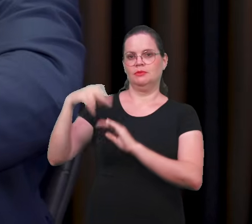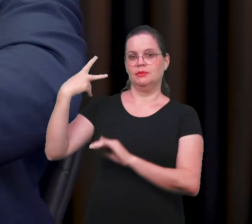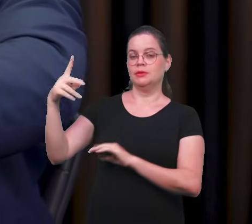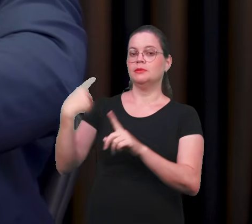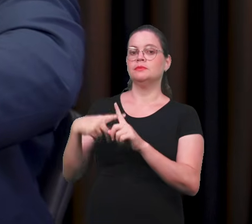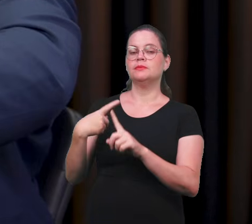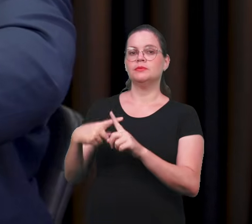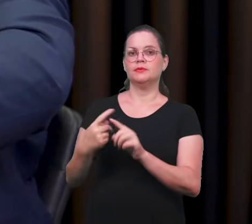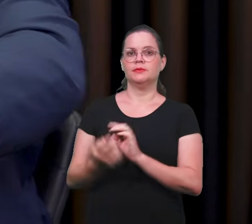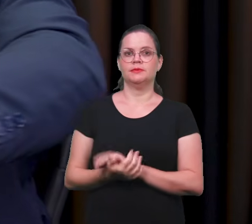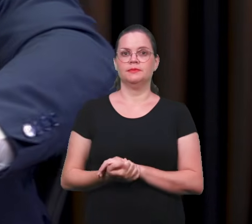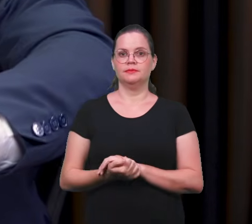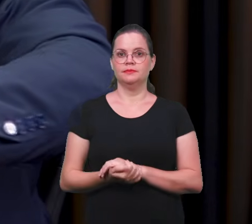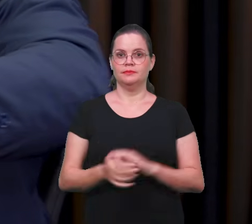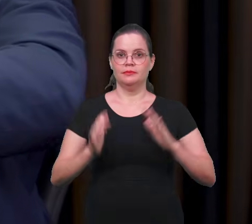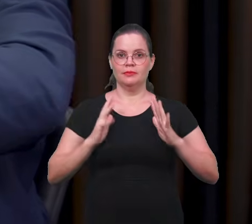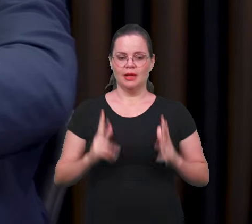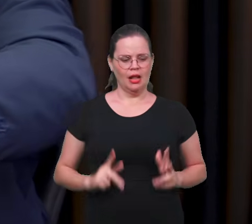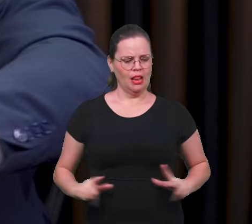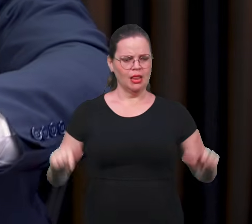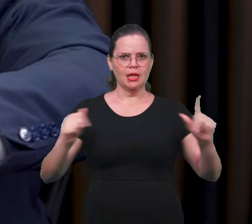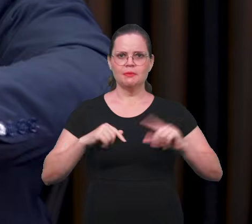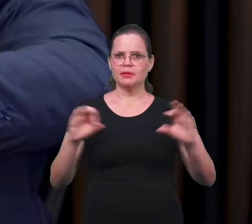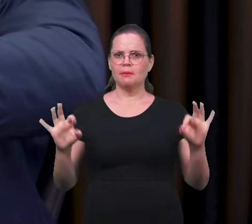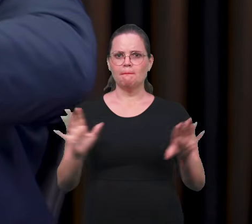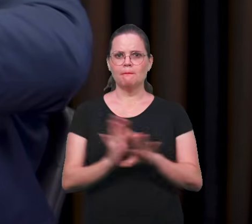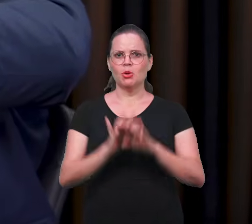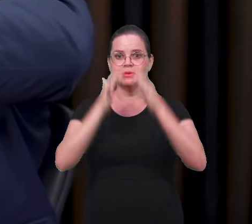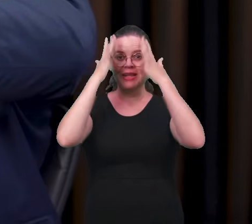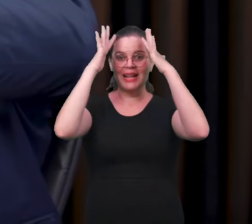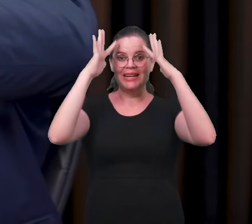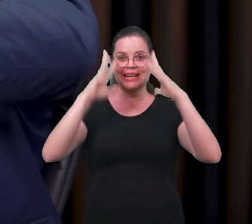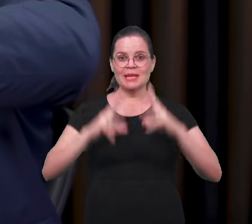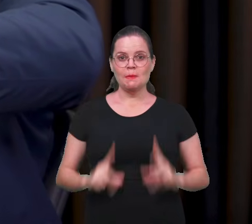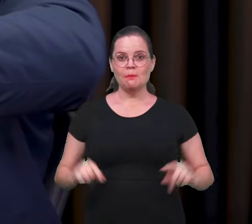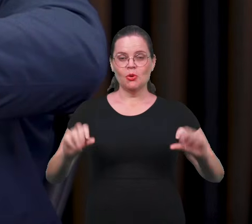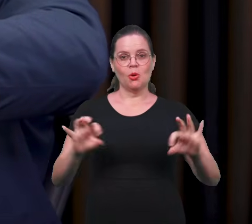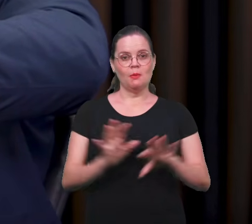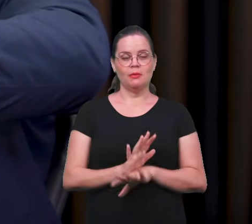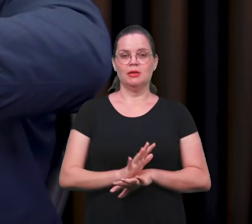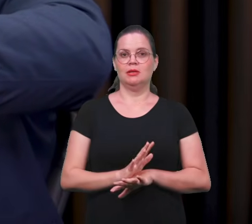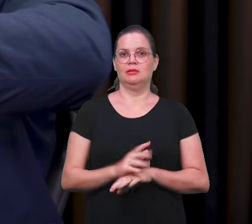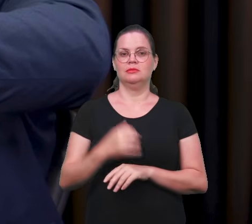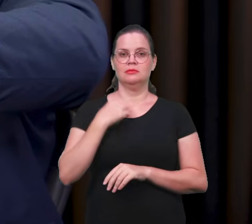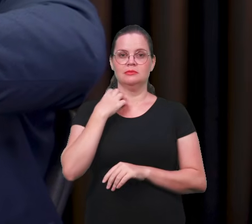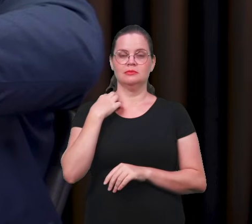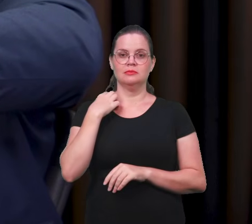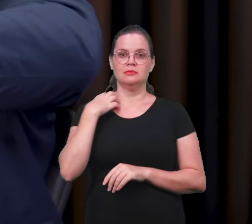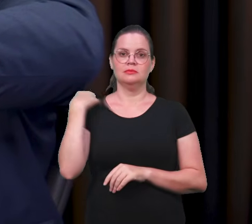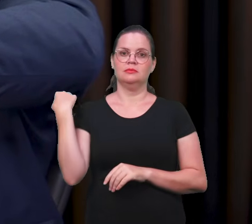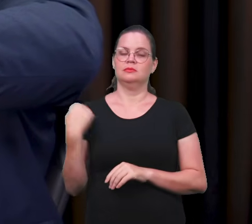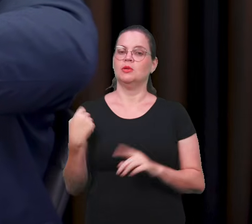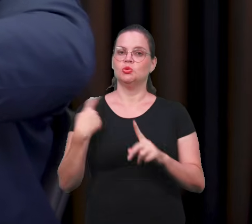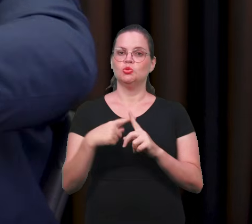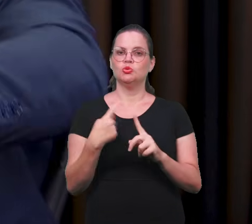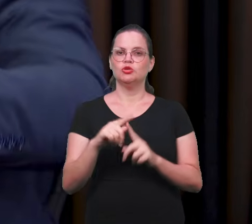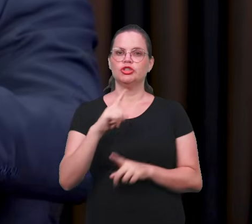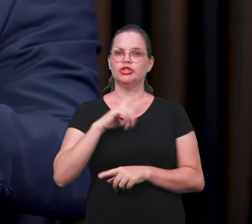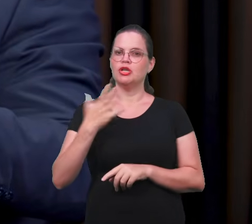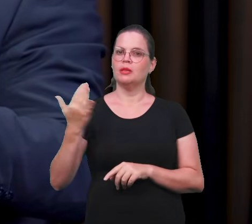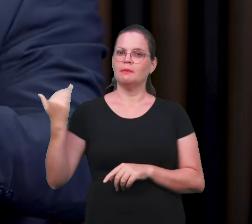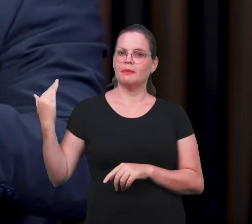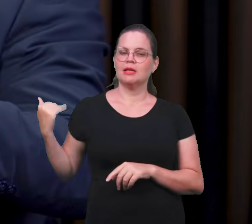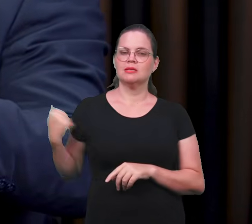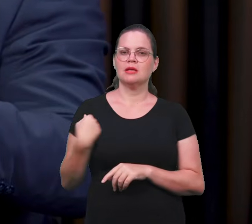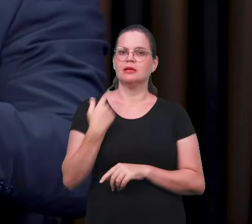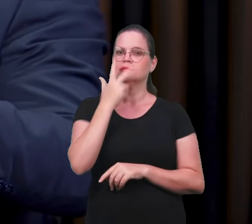foi limpado, ele foi aplanado. Ou seja, toda aquela condição que impedia o homem